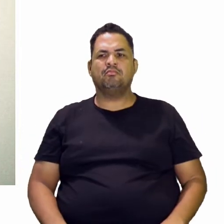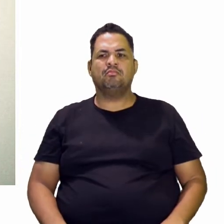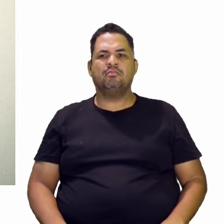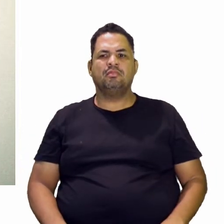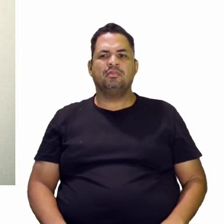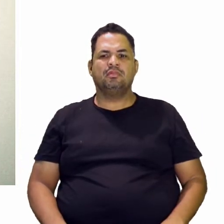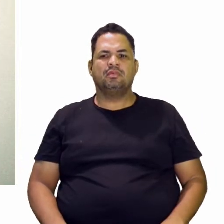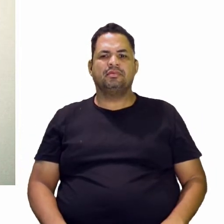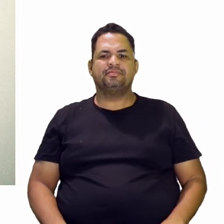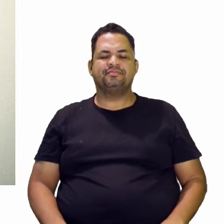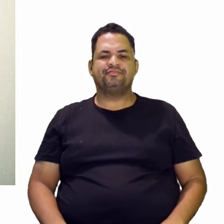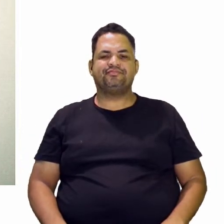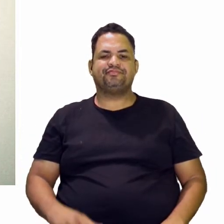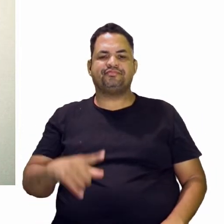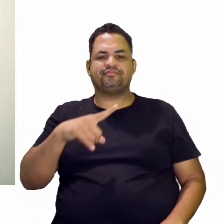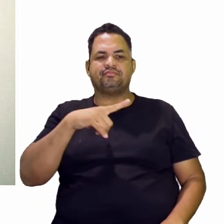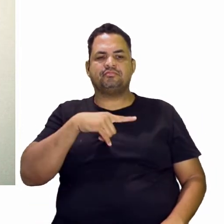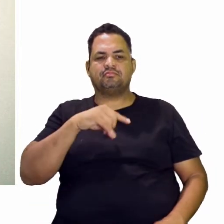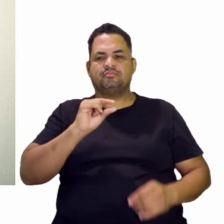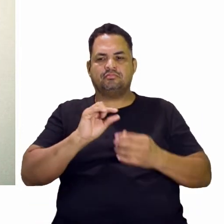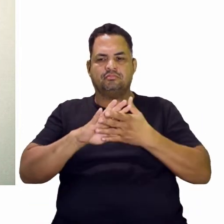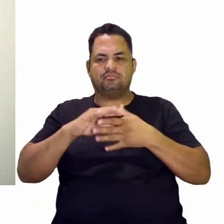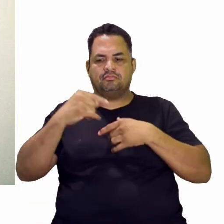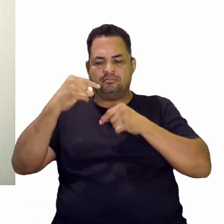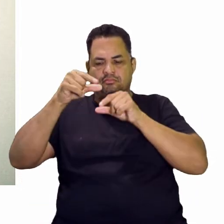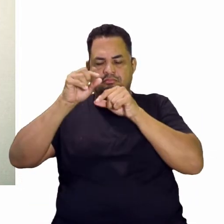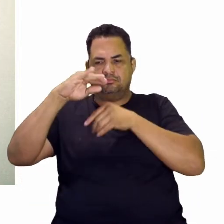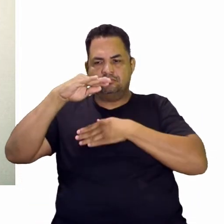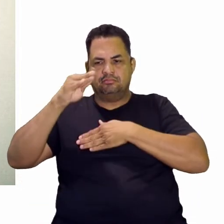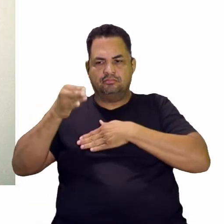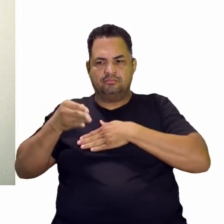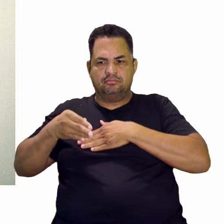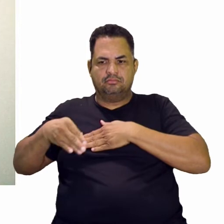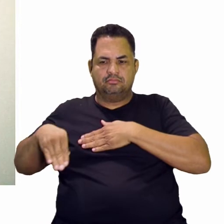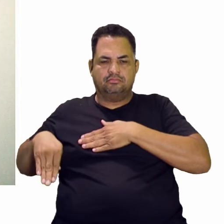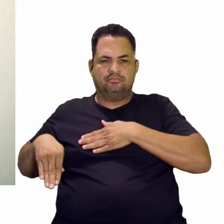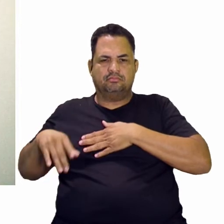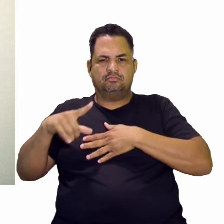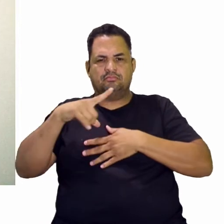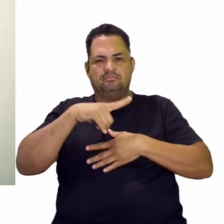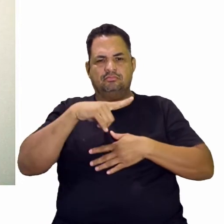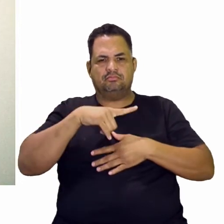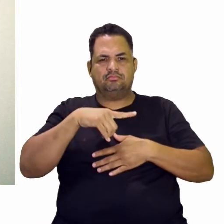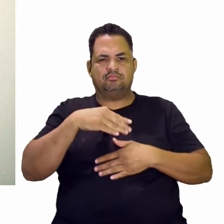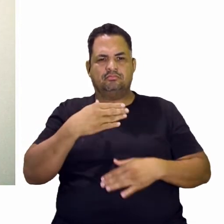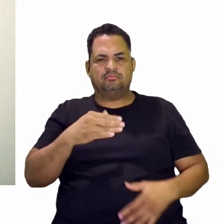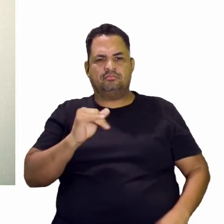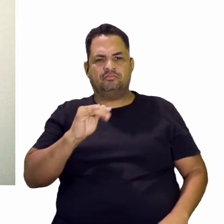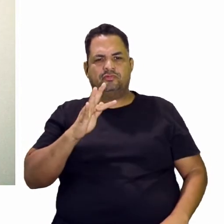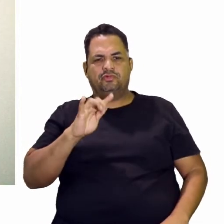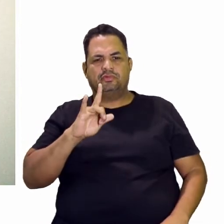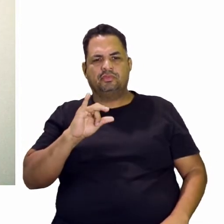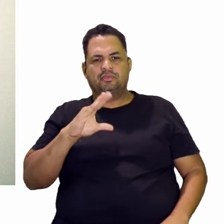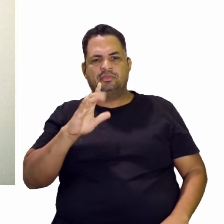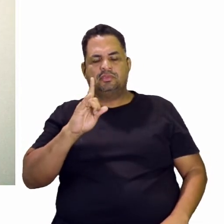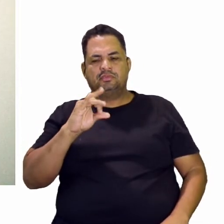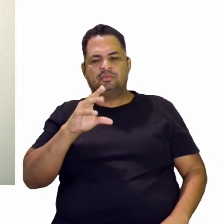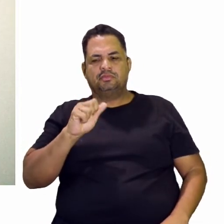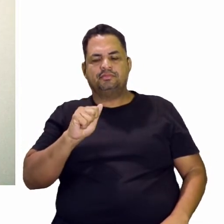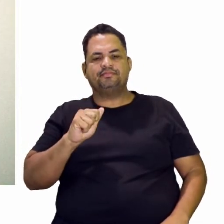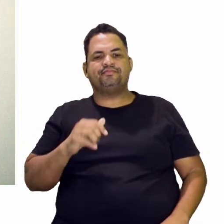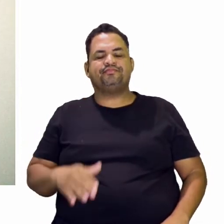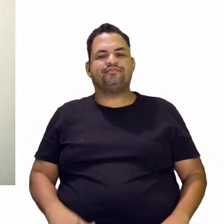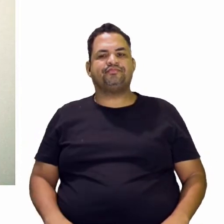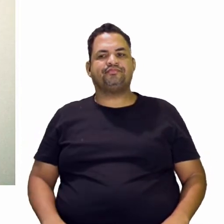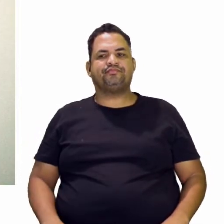Aí a gente tem aqui na cauda, assim, na cabeça a gente tem a colina, o fosfato e o glicerol. O glicerol é um